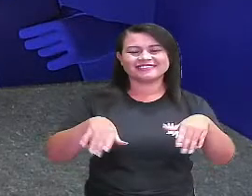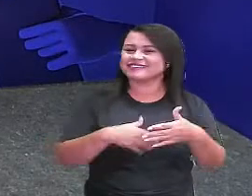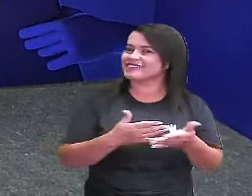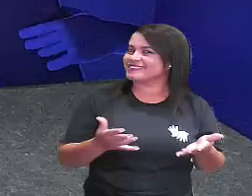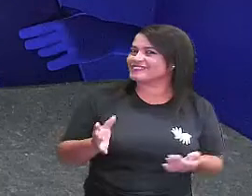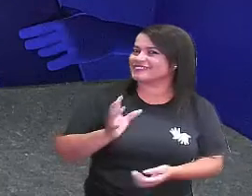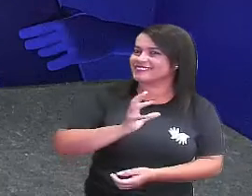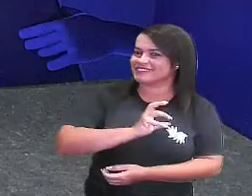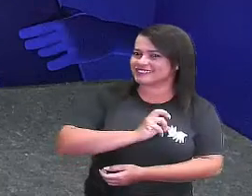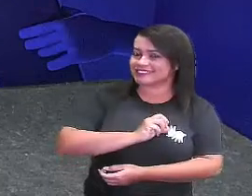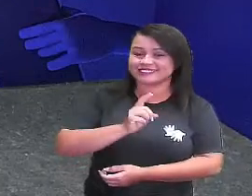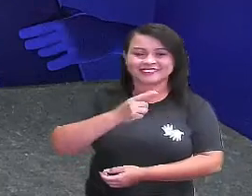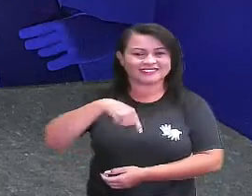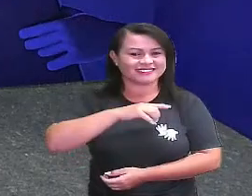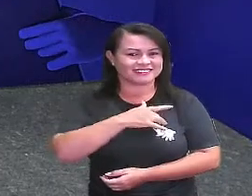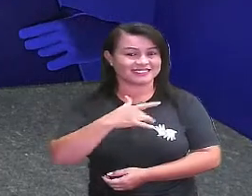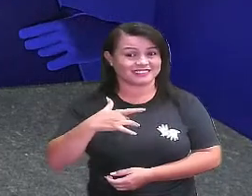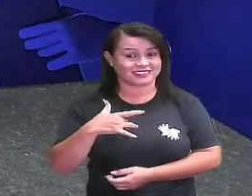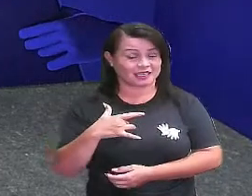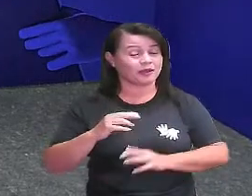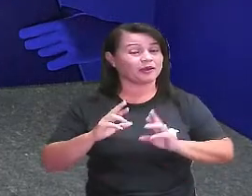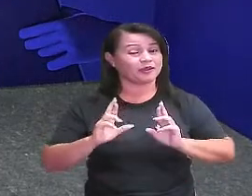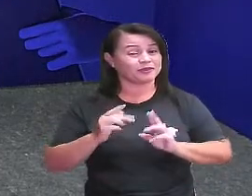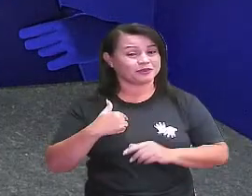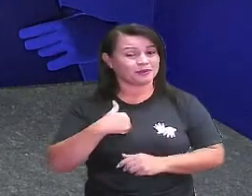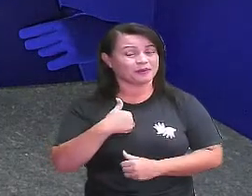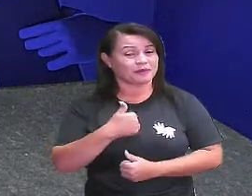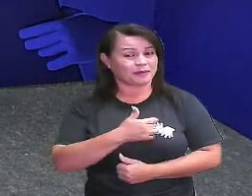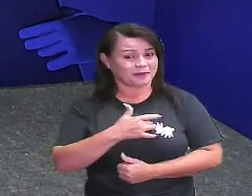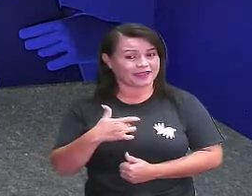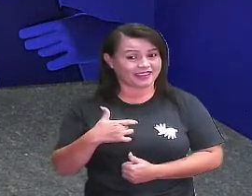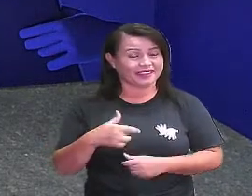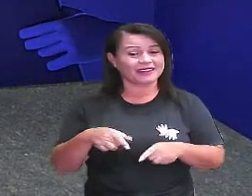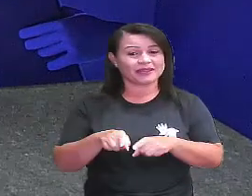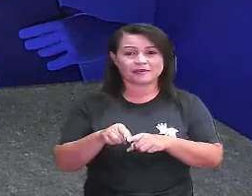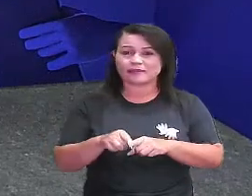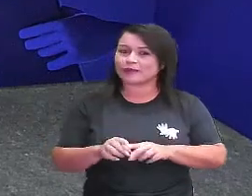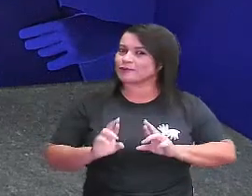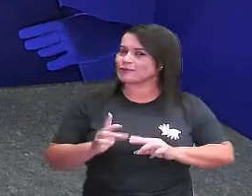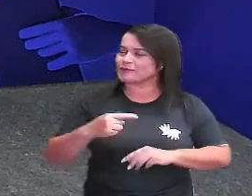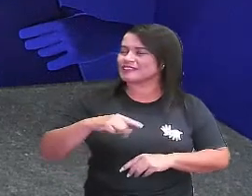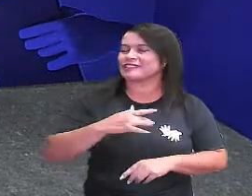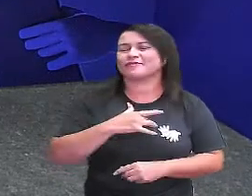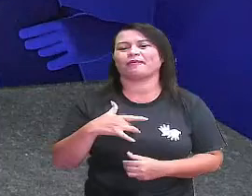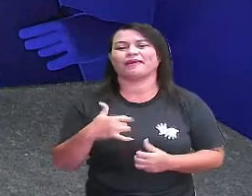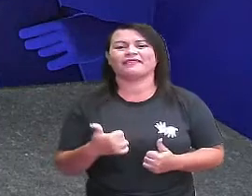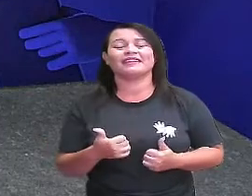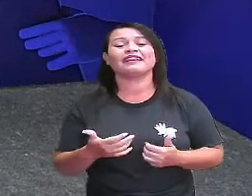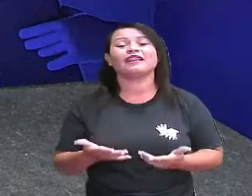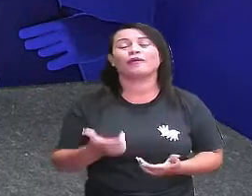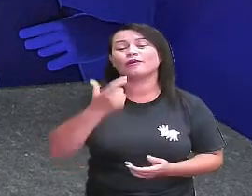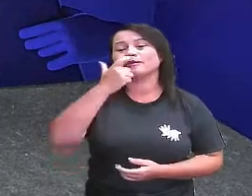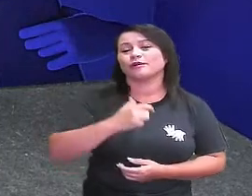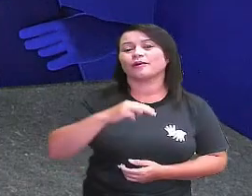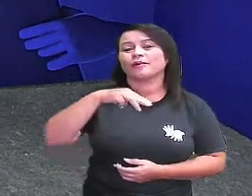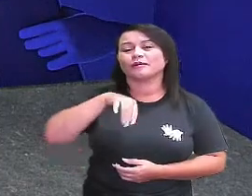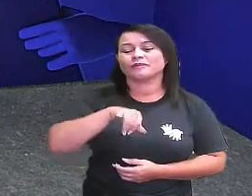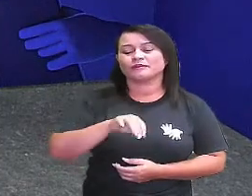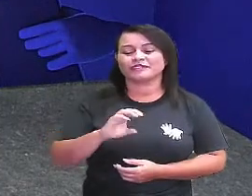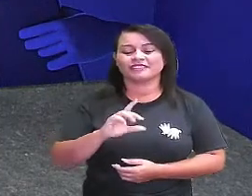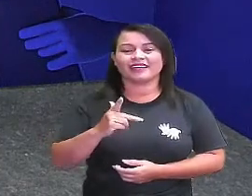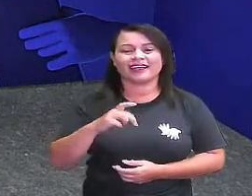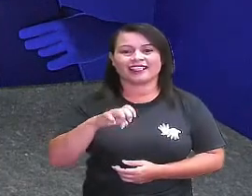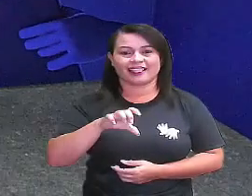Olá, meus amores, como é que vocês estão? Eu estou bem e eu espero que vocês também estejam bem. Eu me chamo Michele e